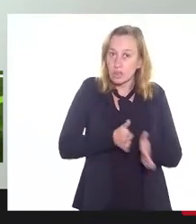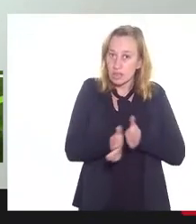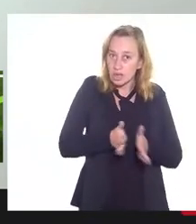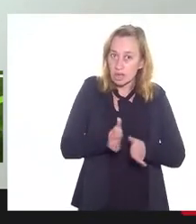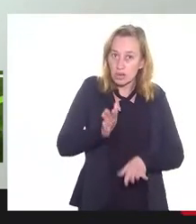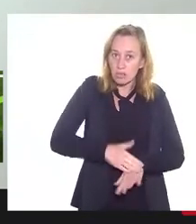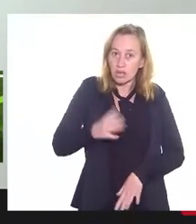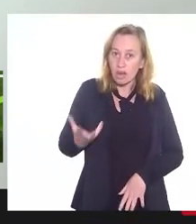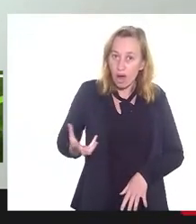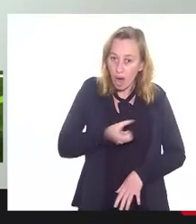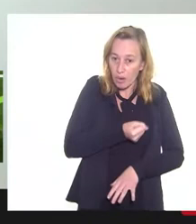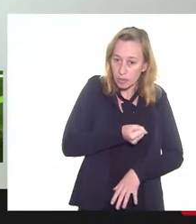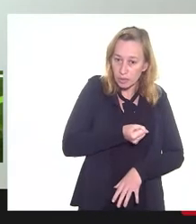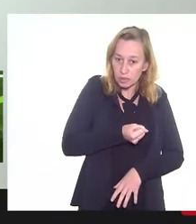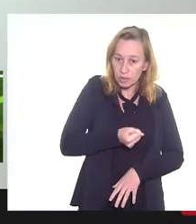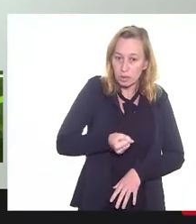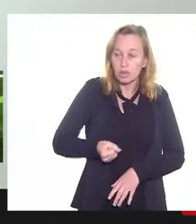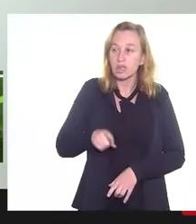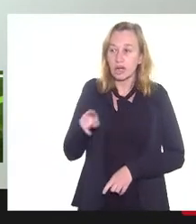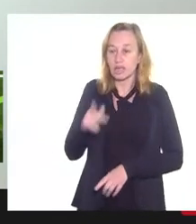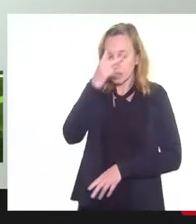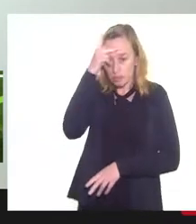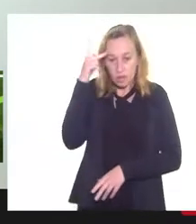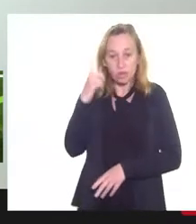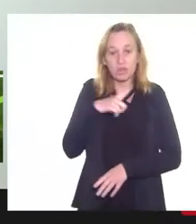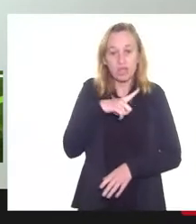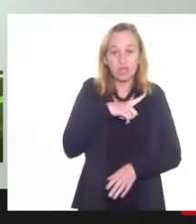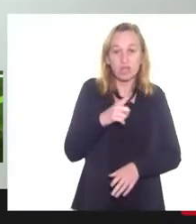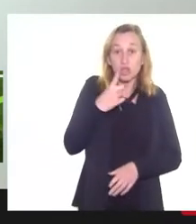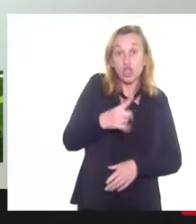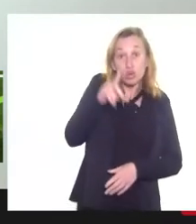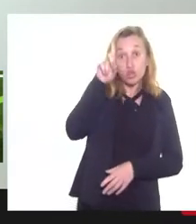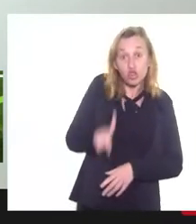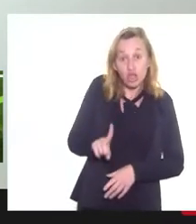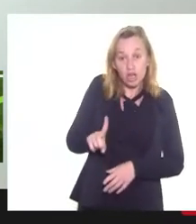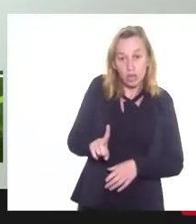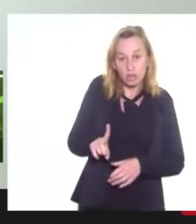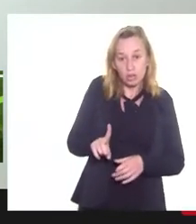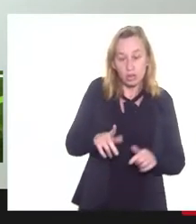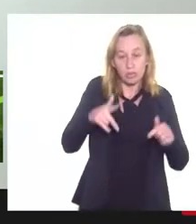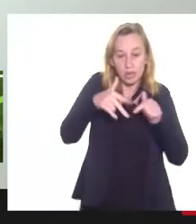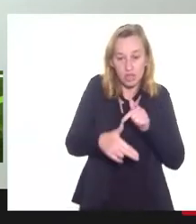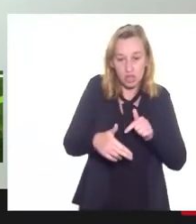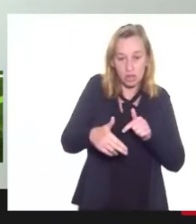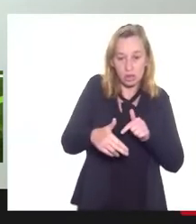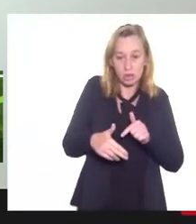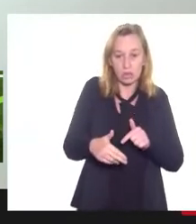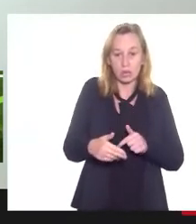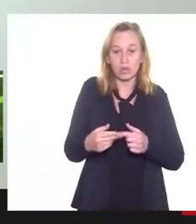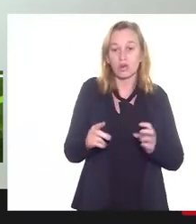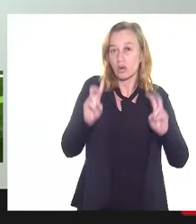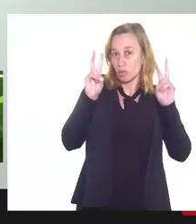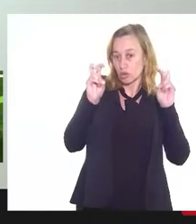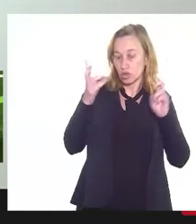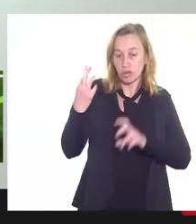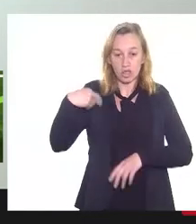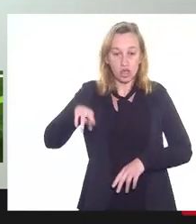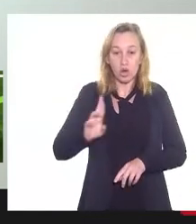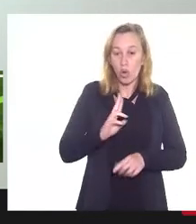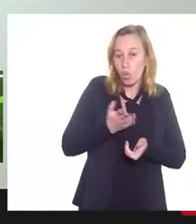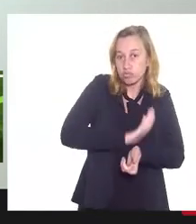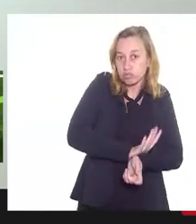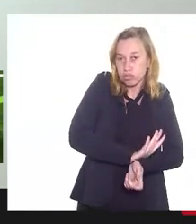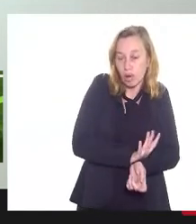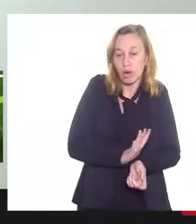mais rápido, para que essas pessoas que têm os seus direitos violados com suas questões religiosas e raciais, elas possam